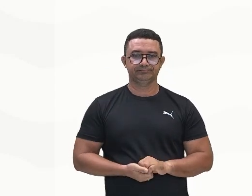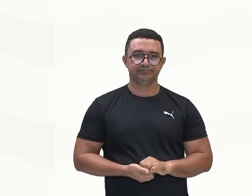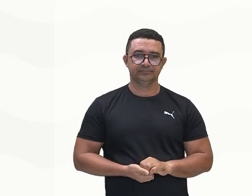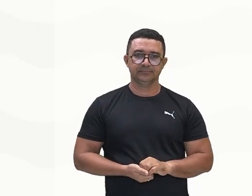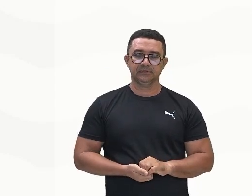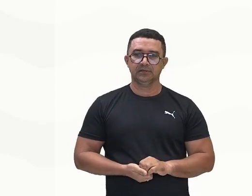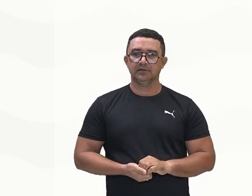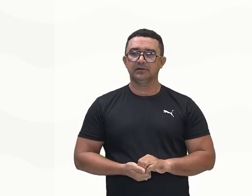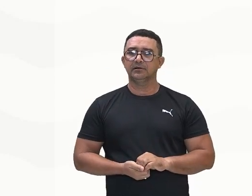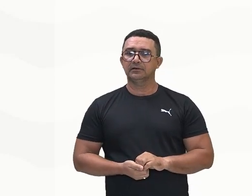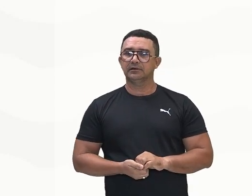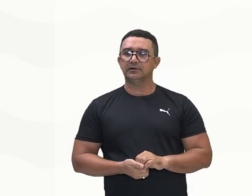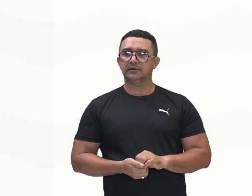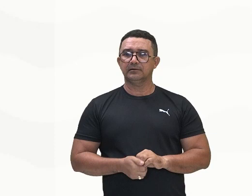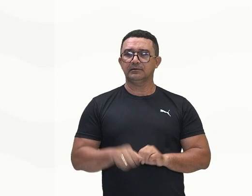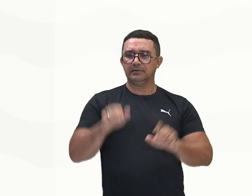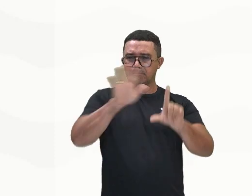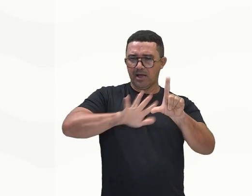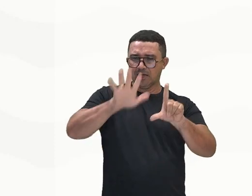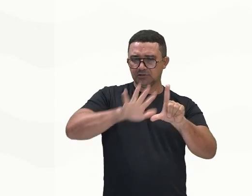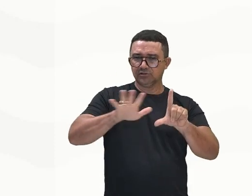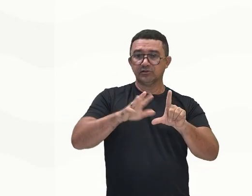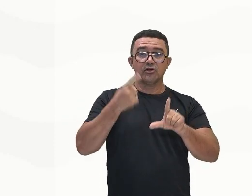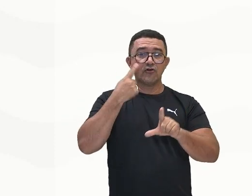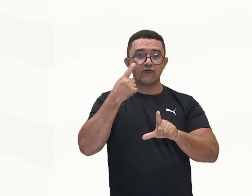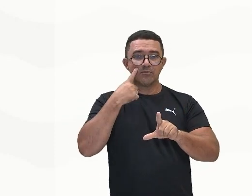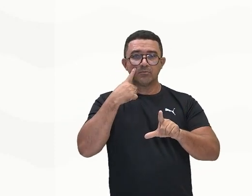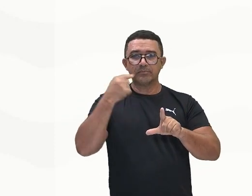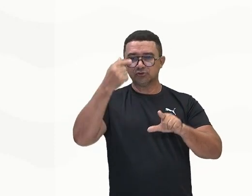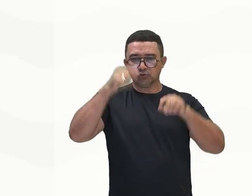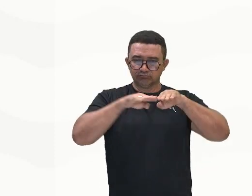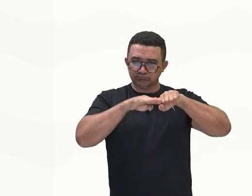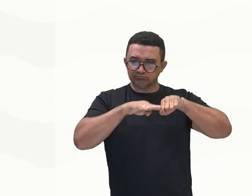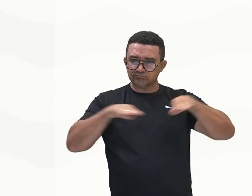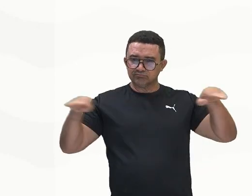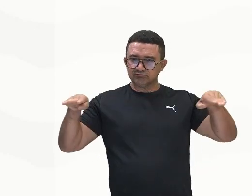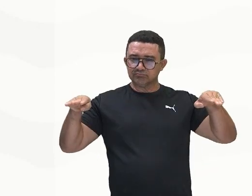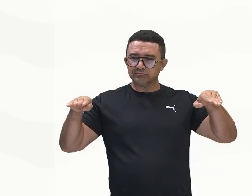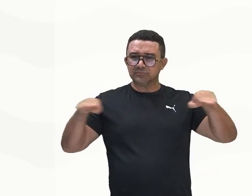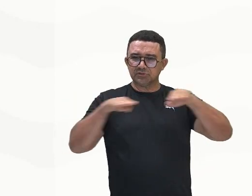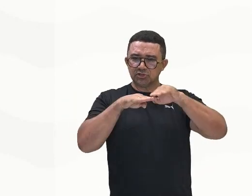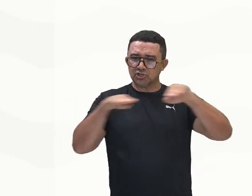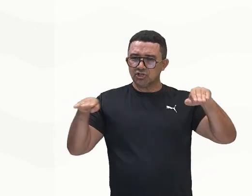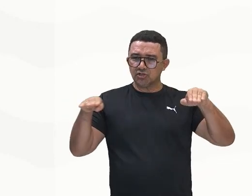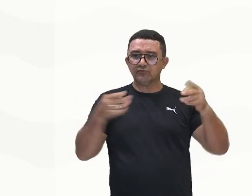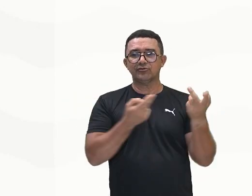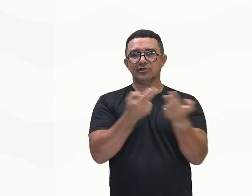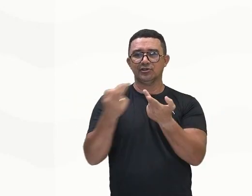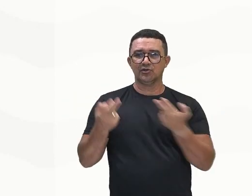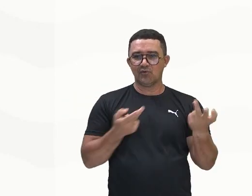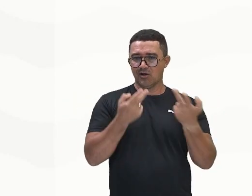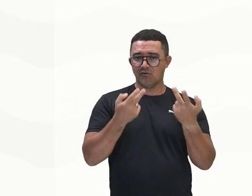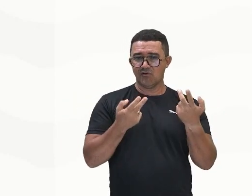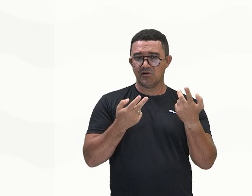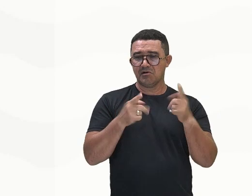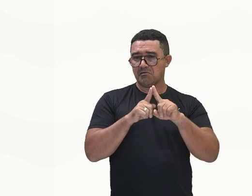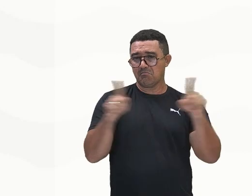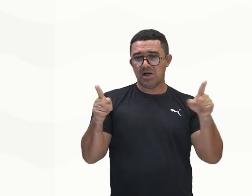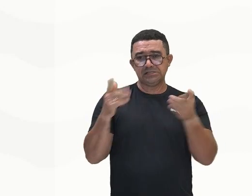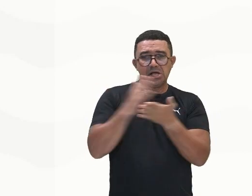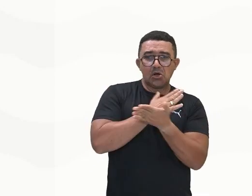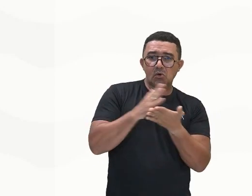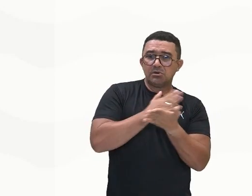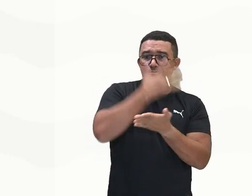né? Todos no mesmo nível, em cima da mesma caixa, do mesmo tamanho. Porém, nem todos estão tendo a